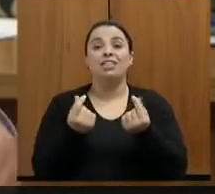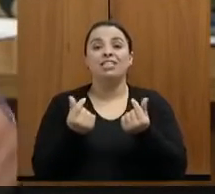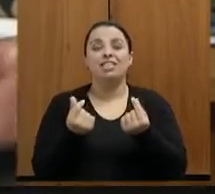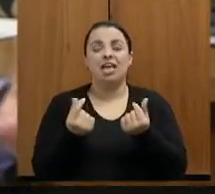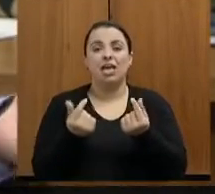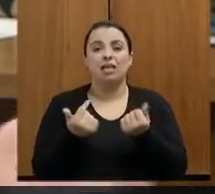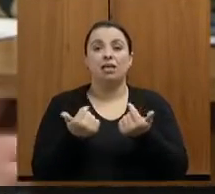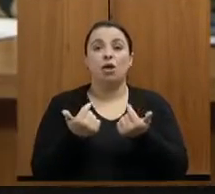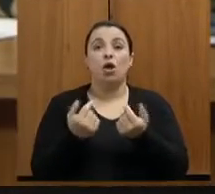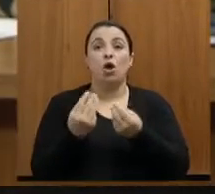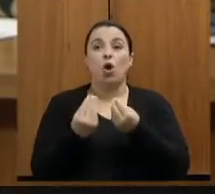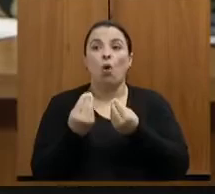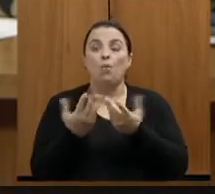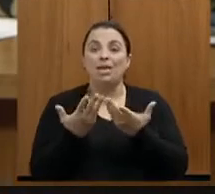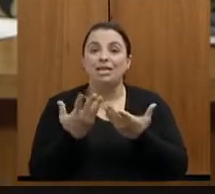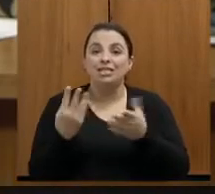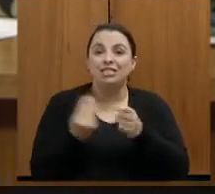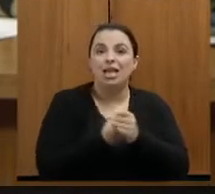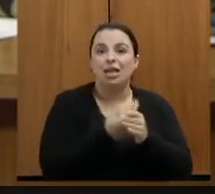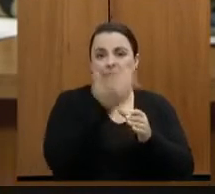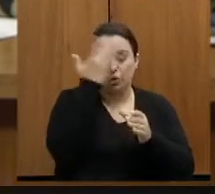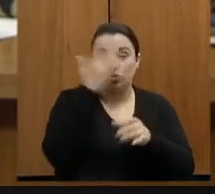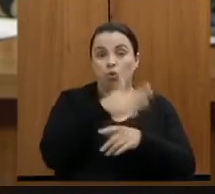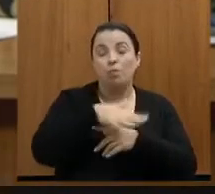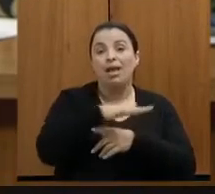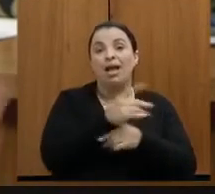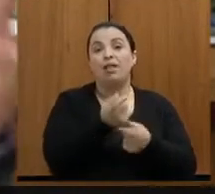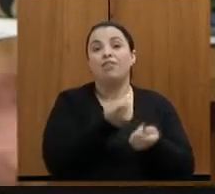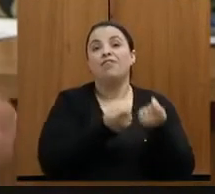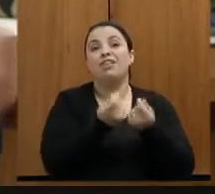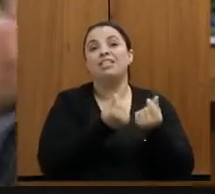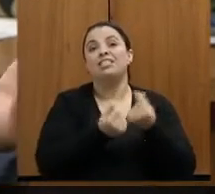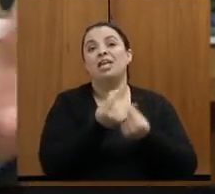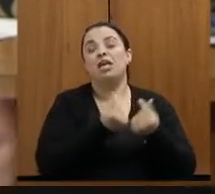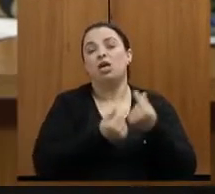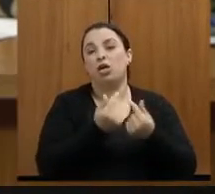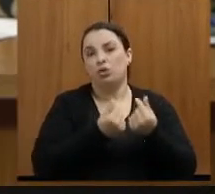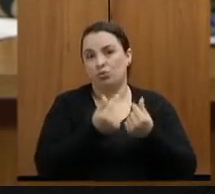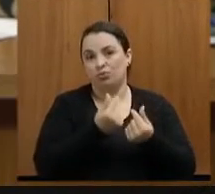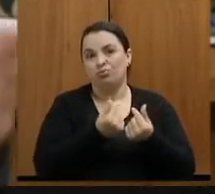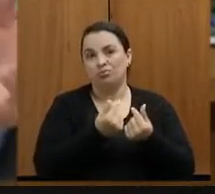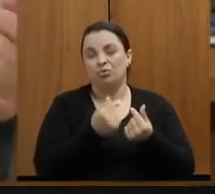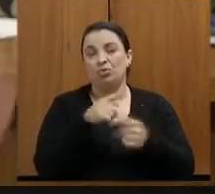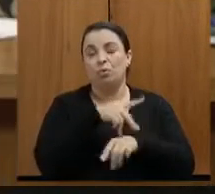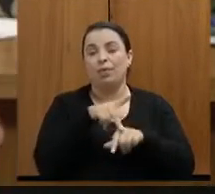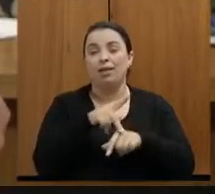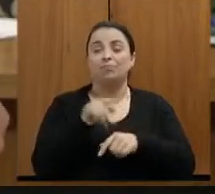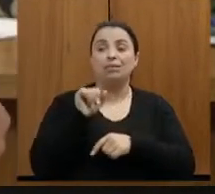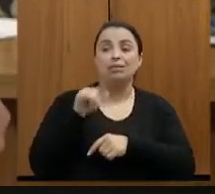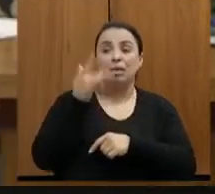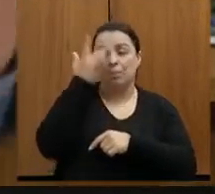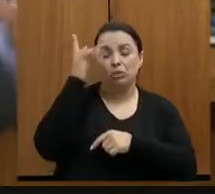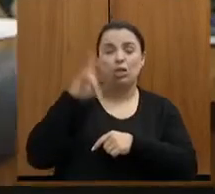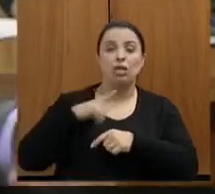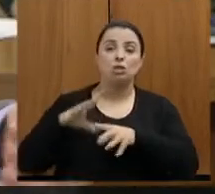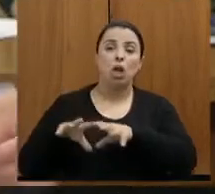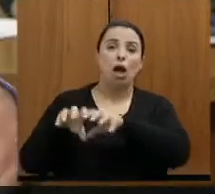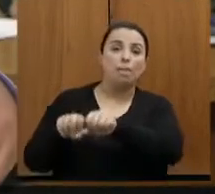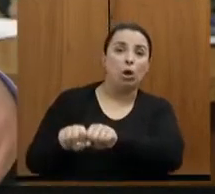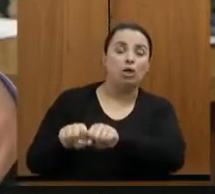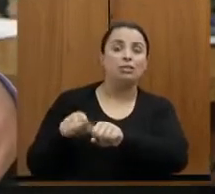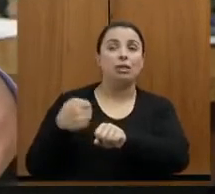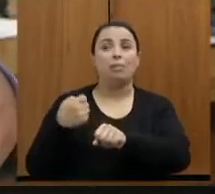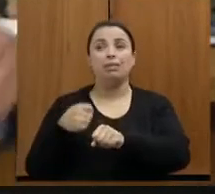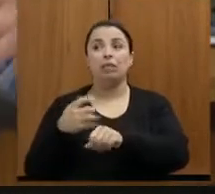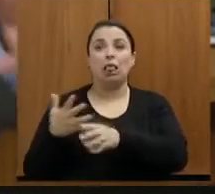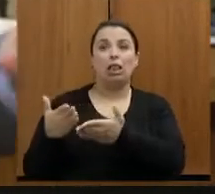no mercado financeiro no país. Então, se você tem uma posse apenas e você precisa, por um acaso, levantar um recurso,